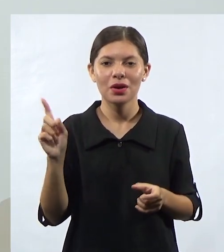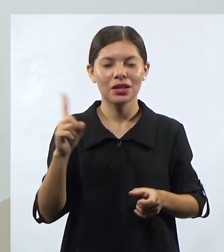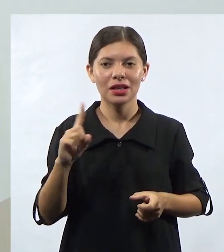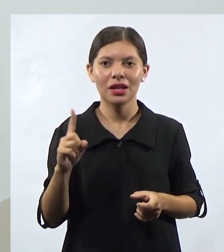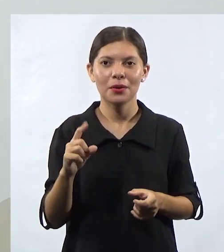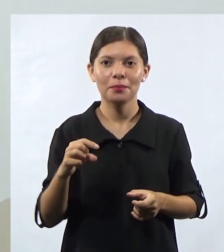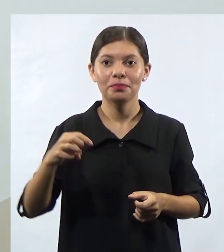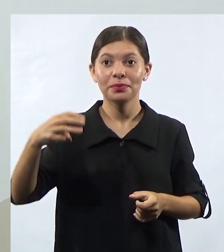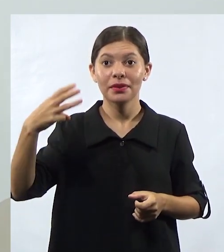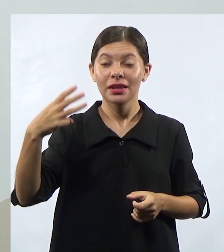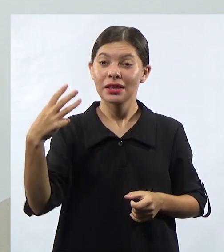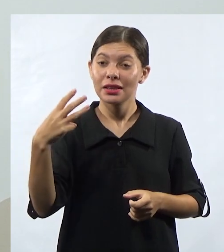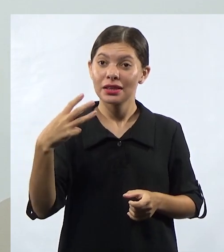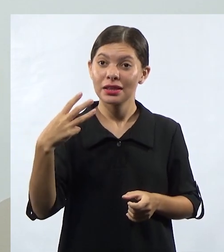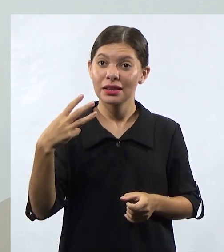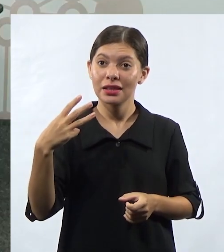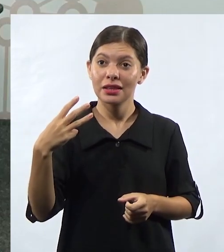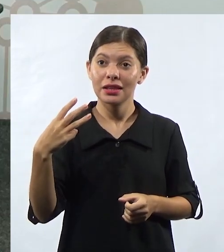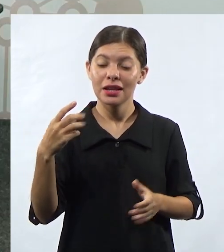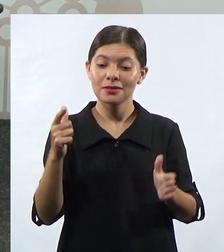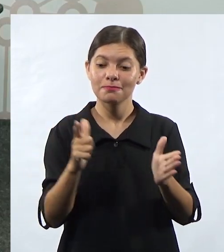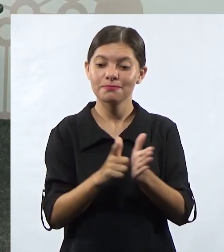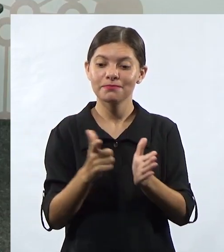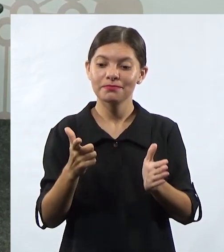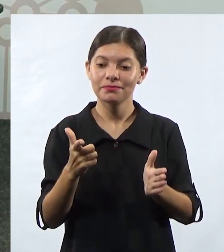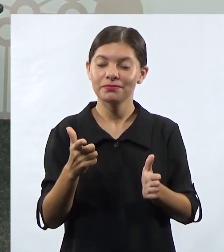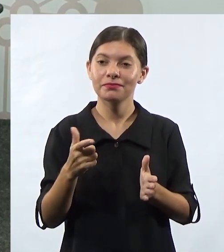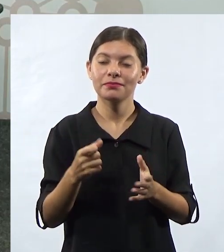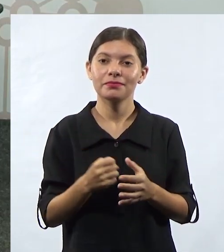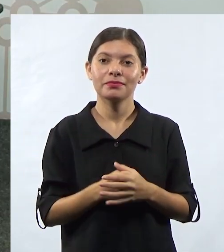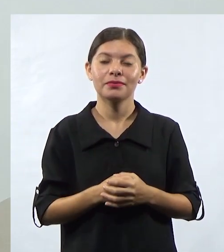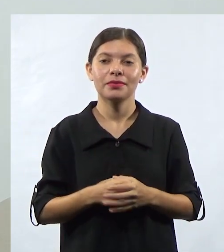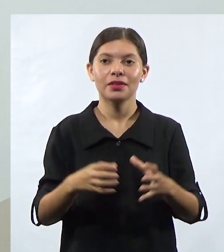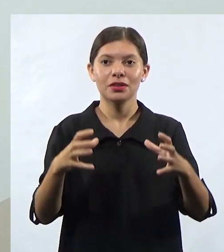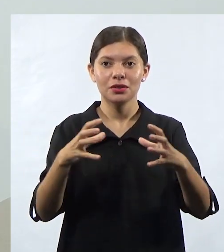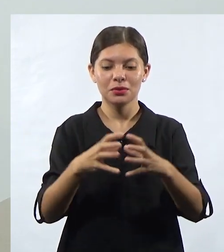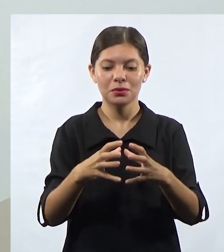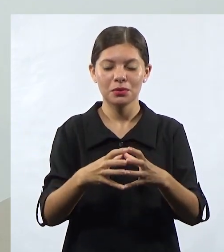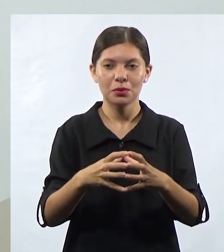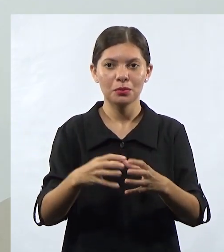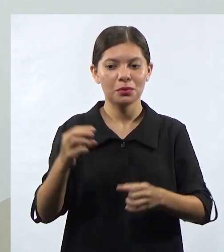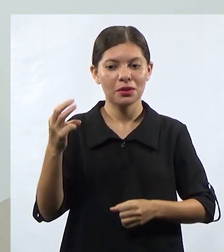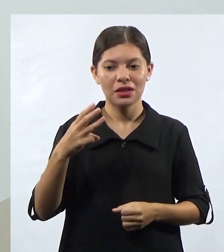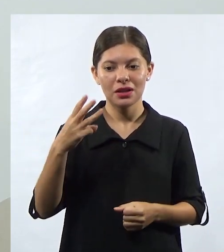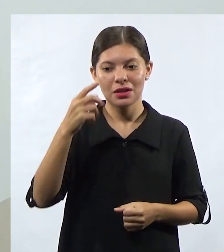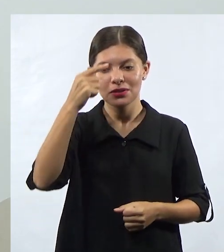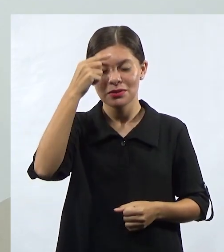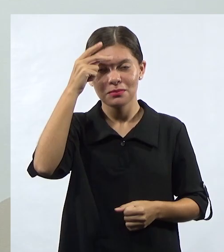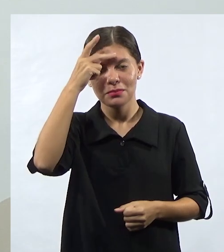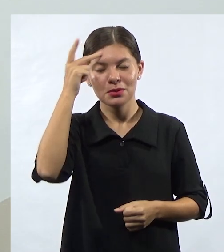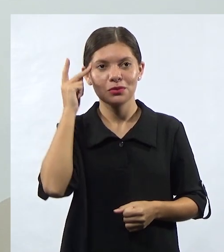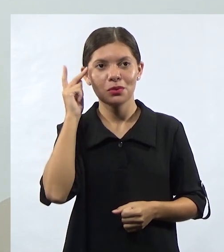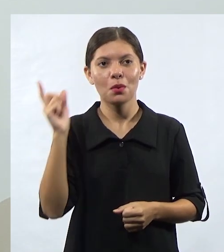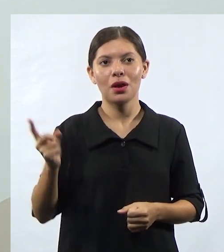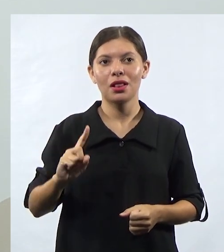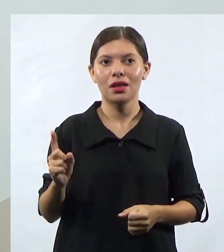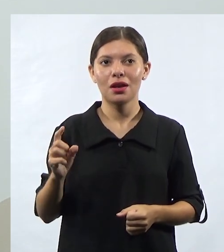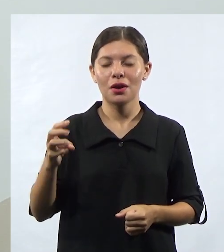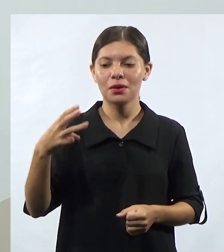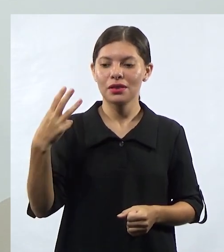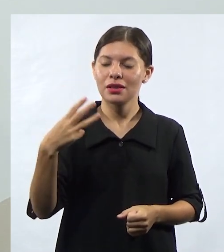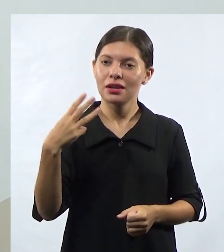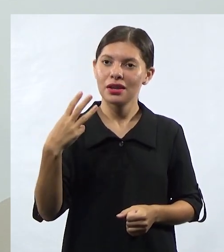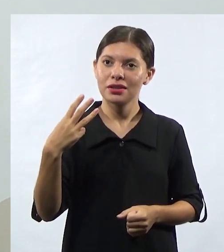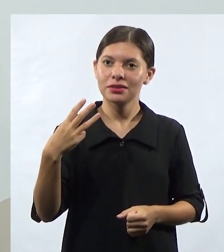Não, é três papéis, né, no grupo. Perfeito. Não são 3 pessoas, são 3 papéis, 3 tipos de